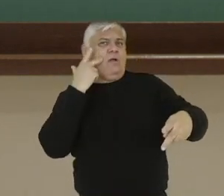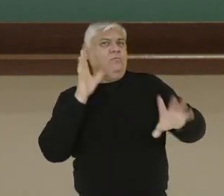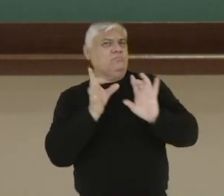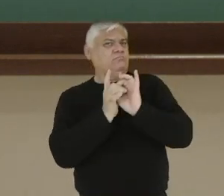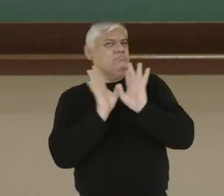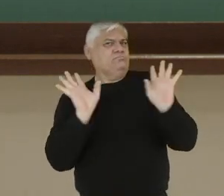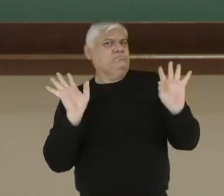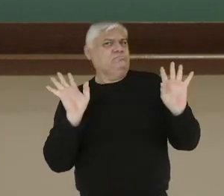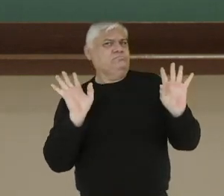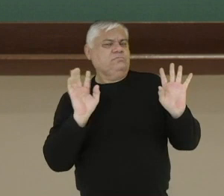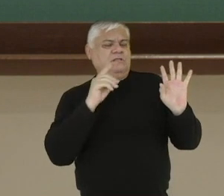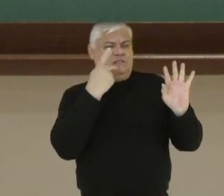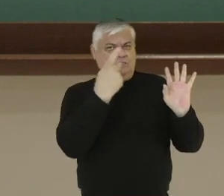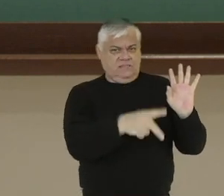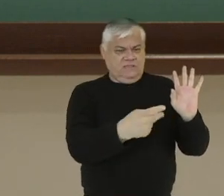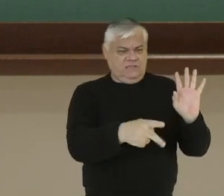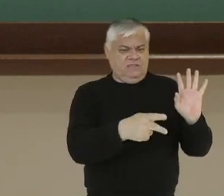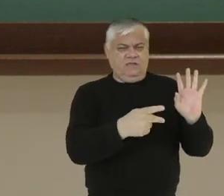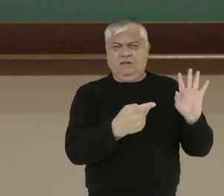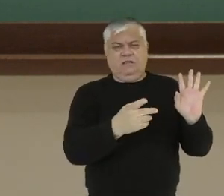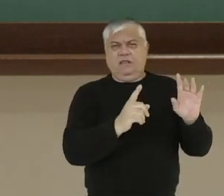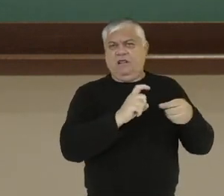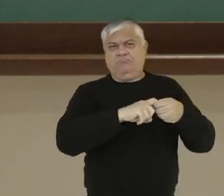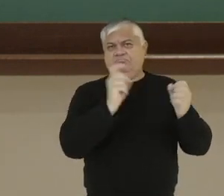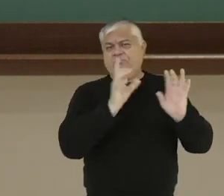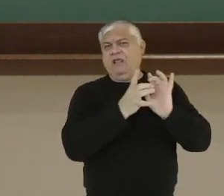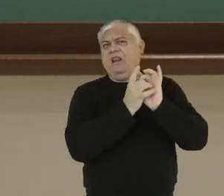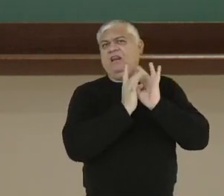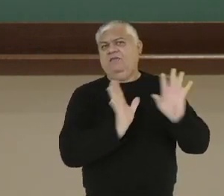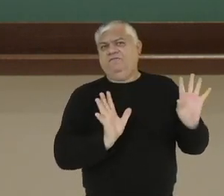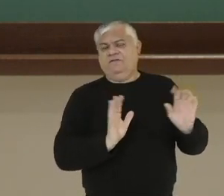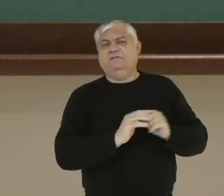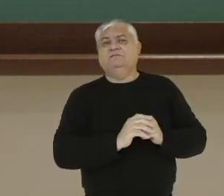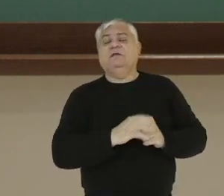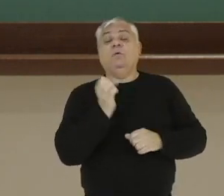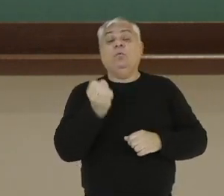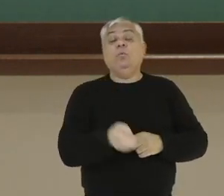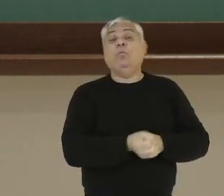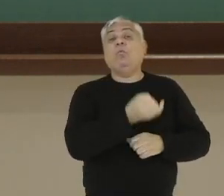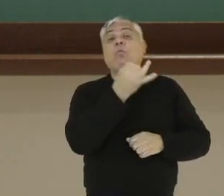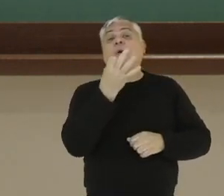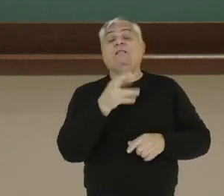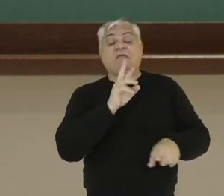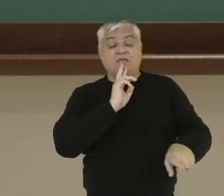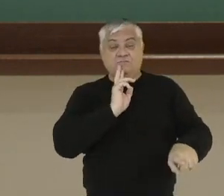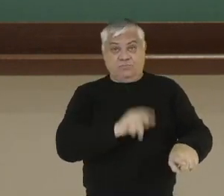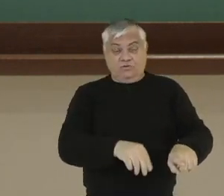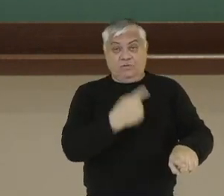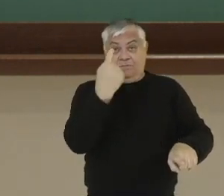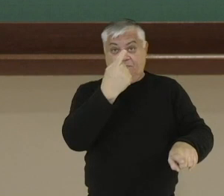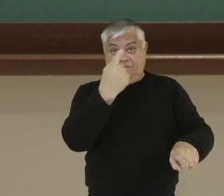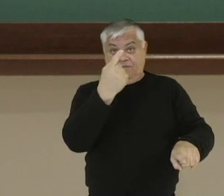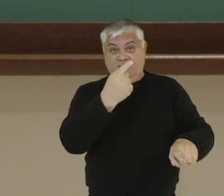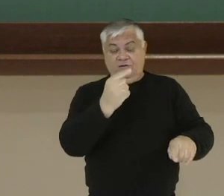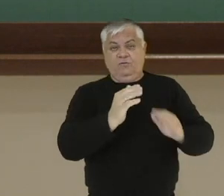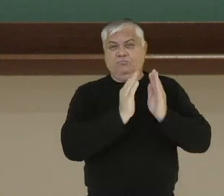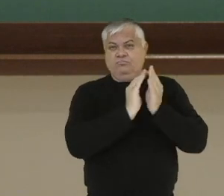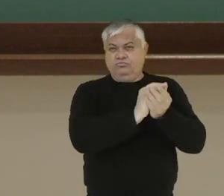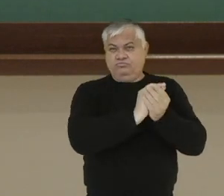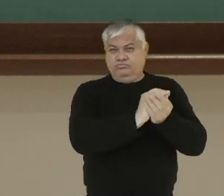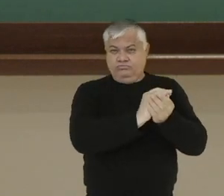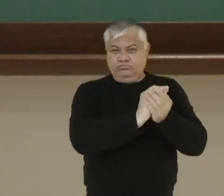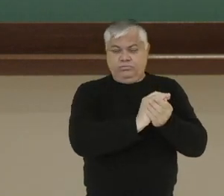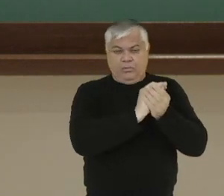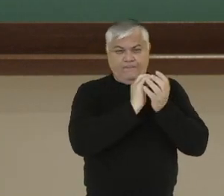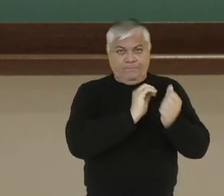O resultado de um não interfere com o outro. Então, basta eu saber a quantidade de resultados que o primeiro dado me oferece, a quantidade